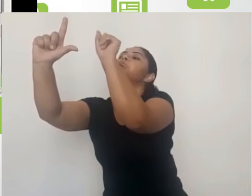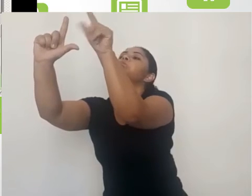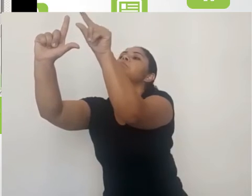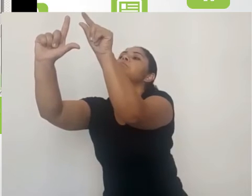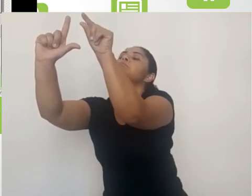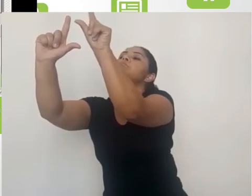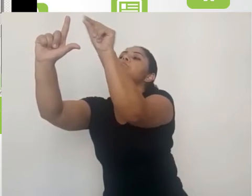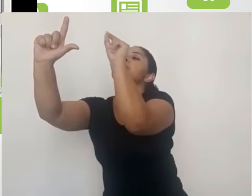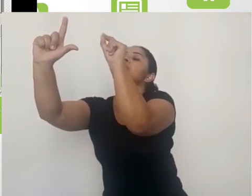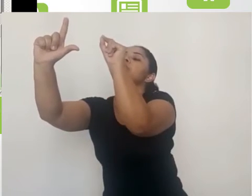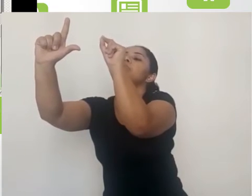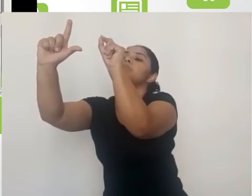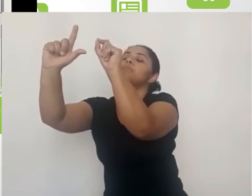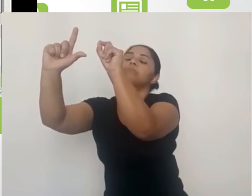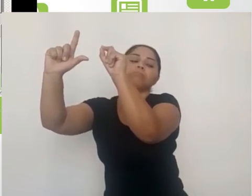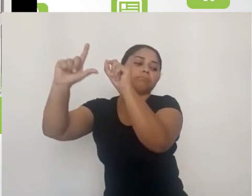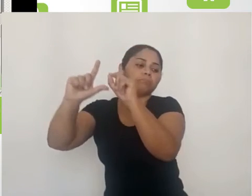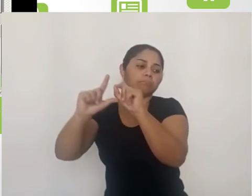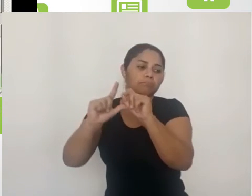qualquer.